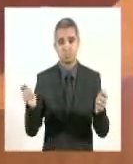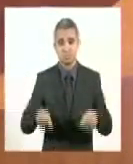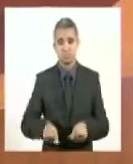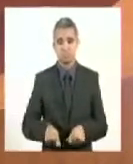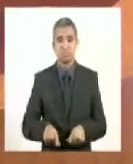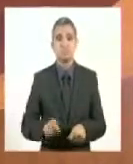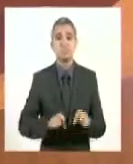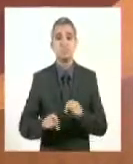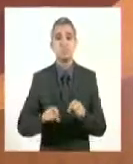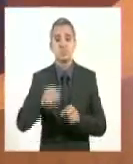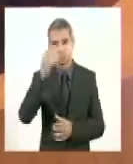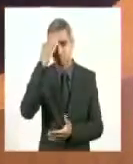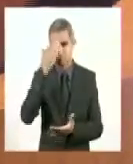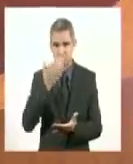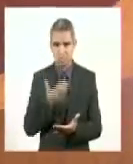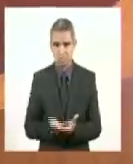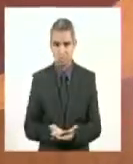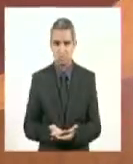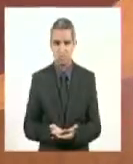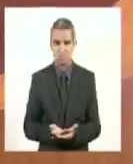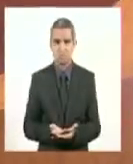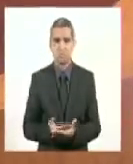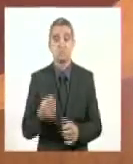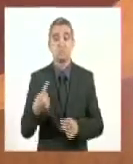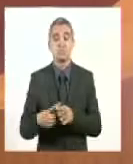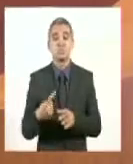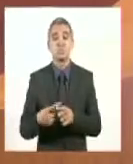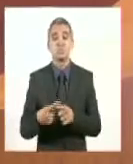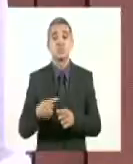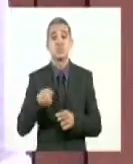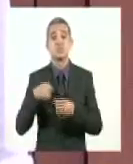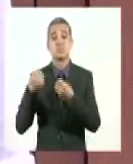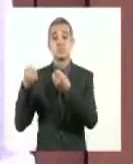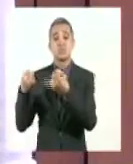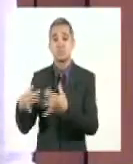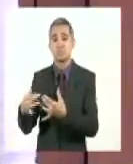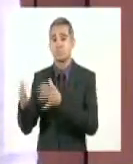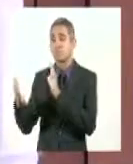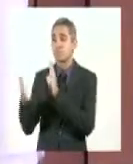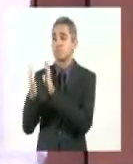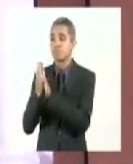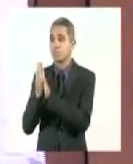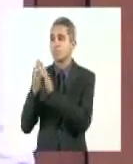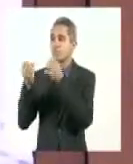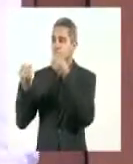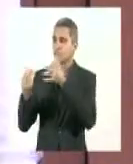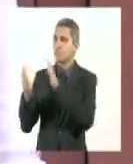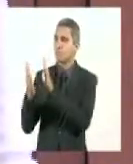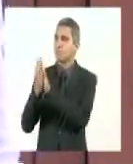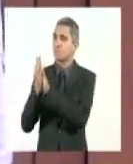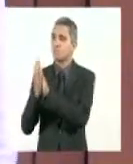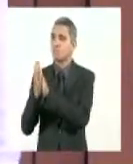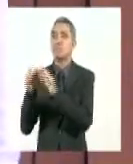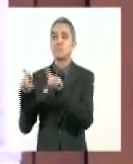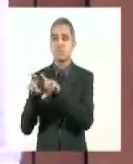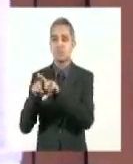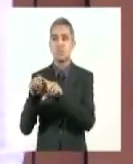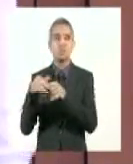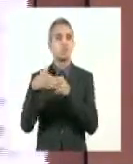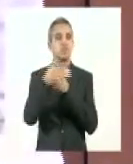que eu digo é o que eu vou fazer. Porque o que eu falo na sua frente é o que eu falo na frente de qualquer um